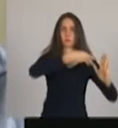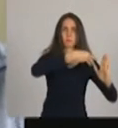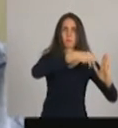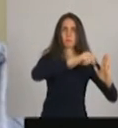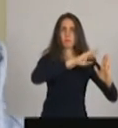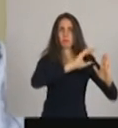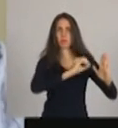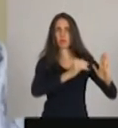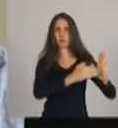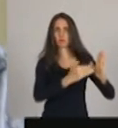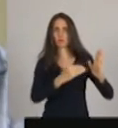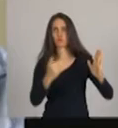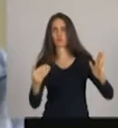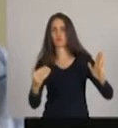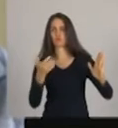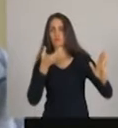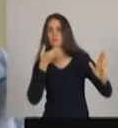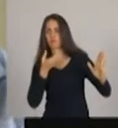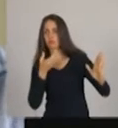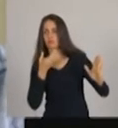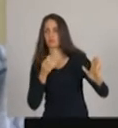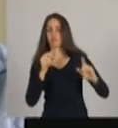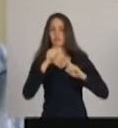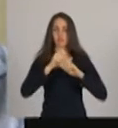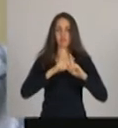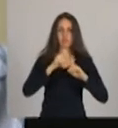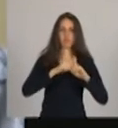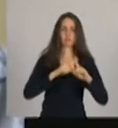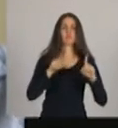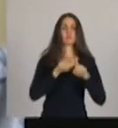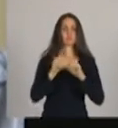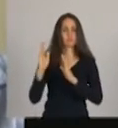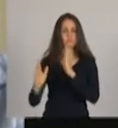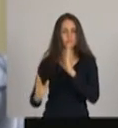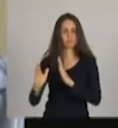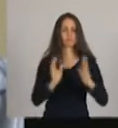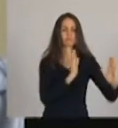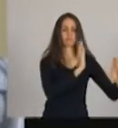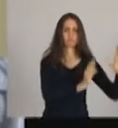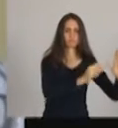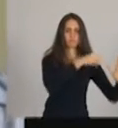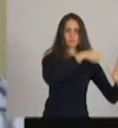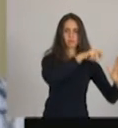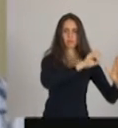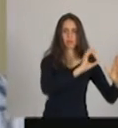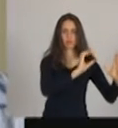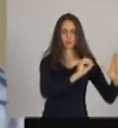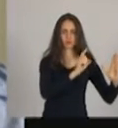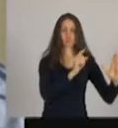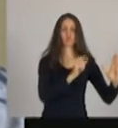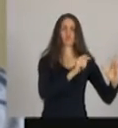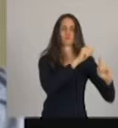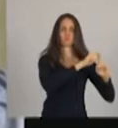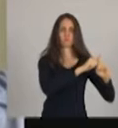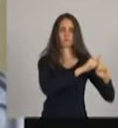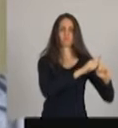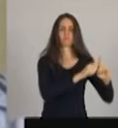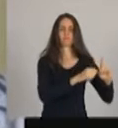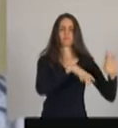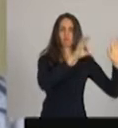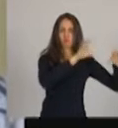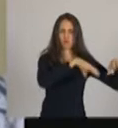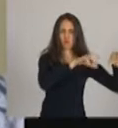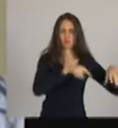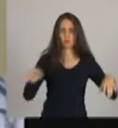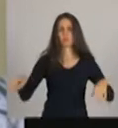março, em dezembro, onde nós temos uma intensidade de chuvas maior aqui no